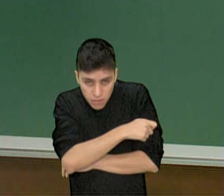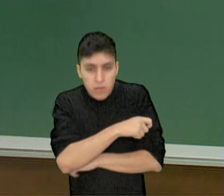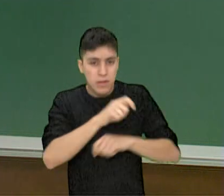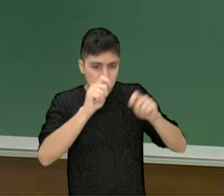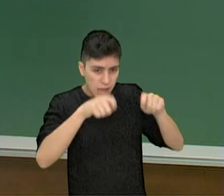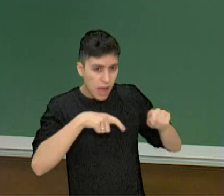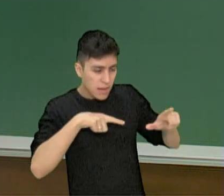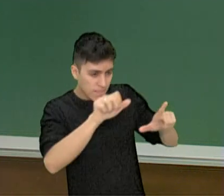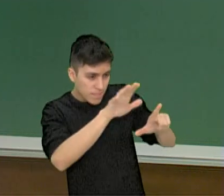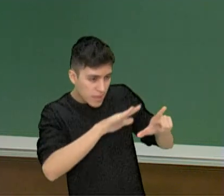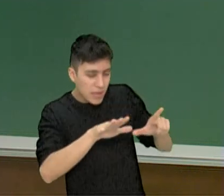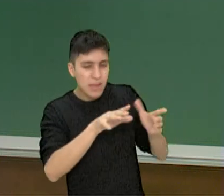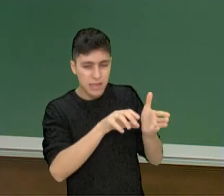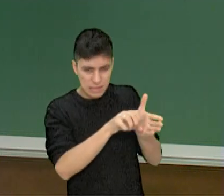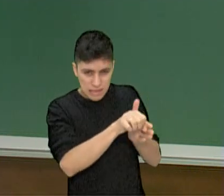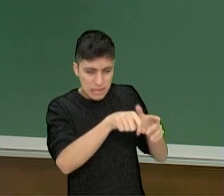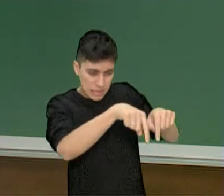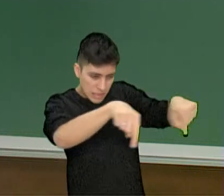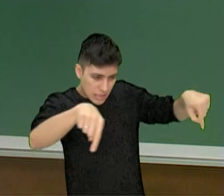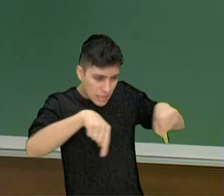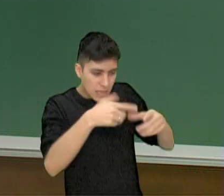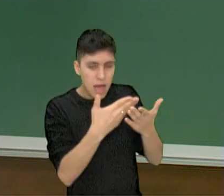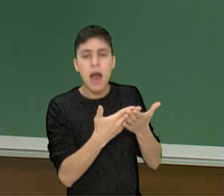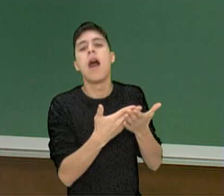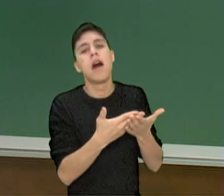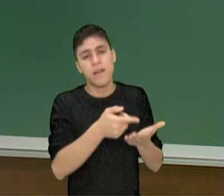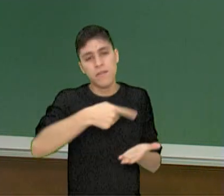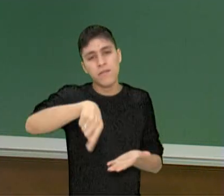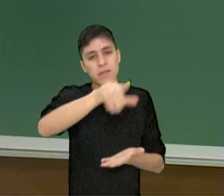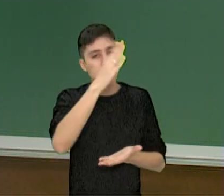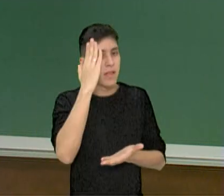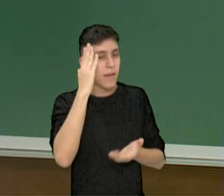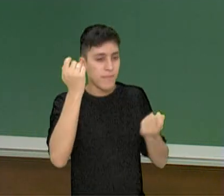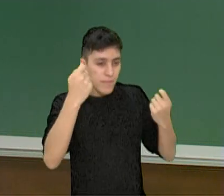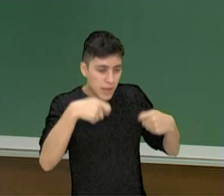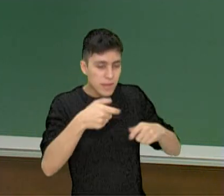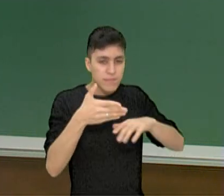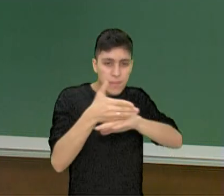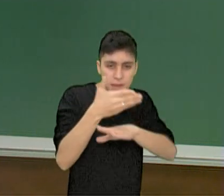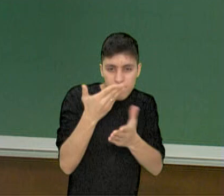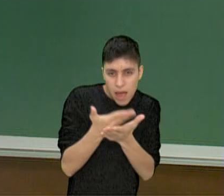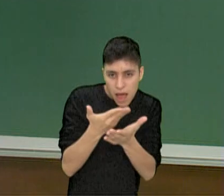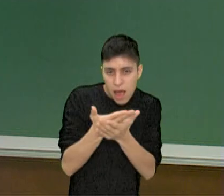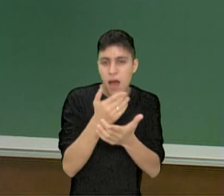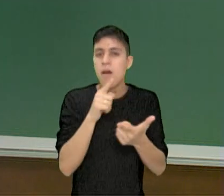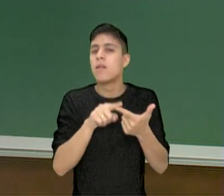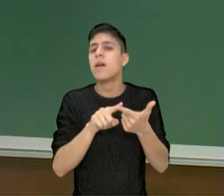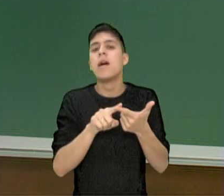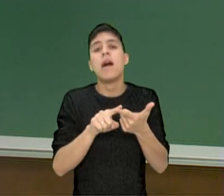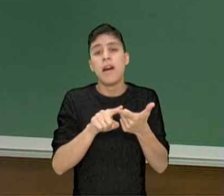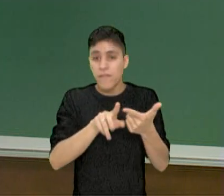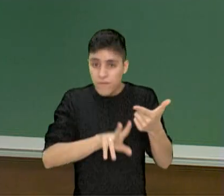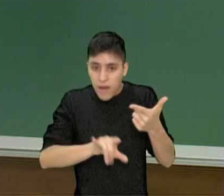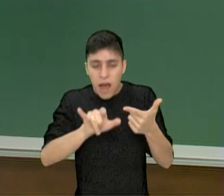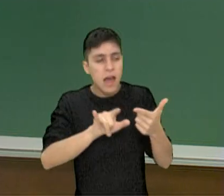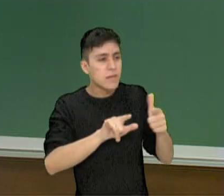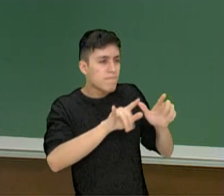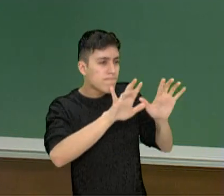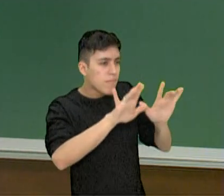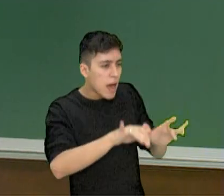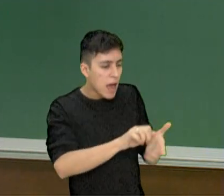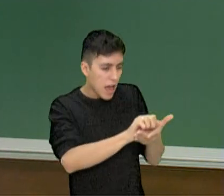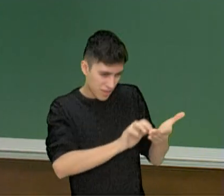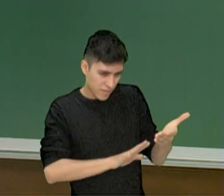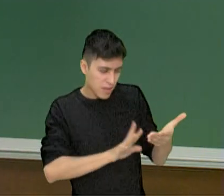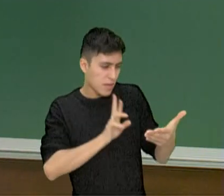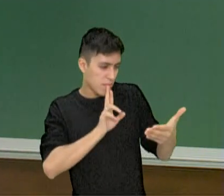plataformas digitais do Class, já sabe, assista essa aula, participe, vá até a atividade obrigatória e lá na